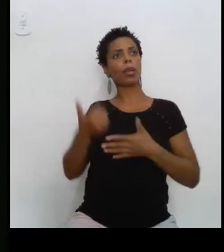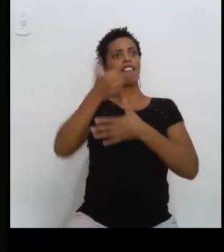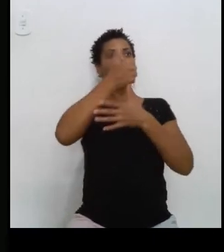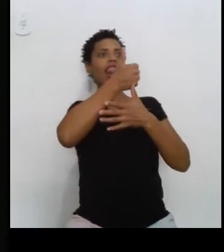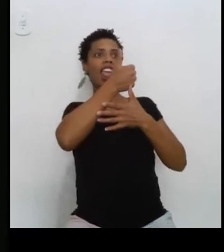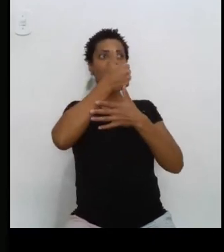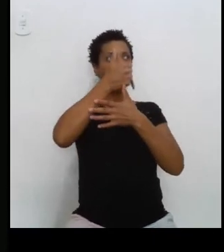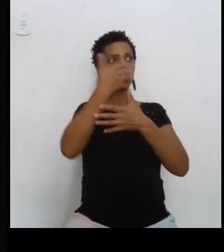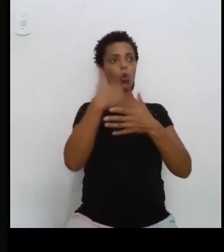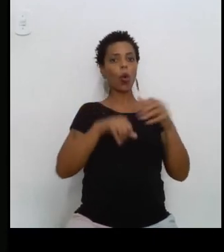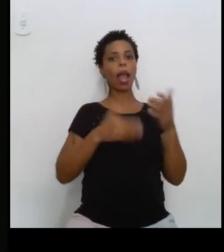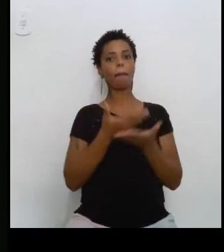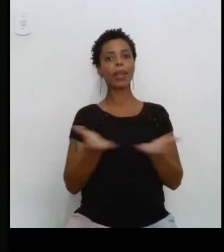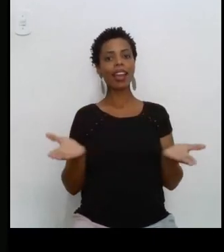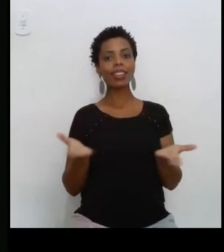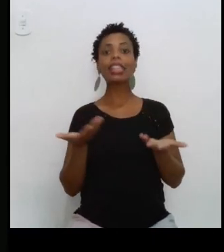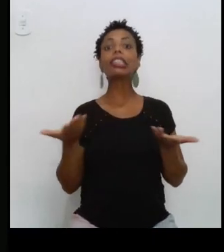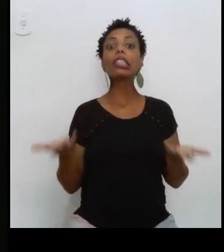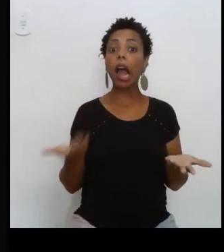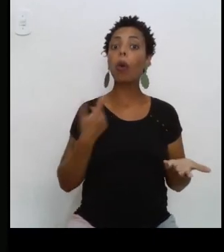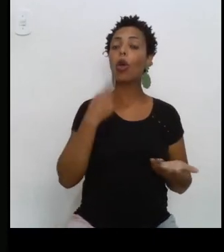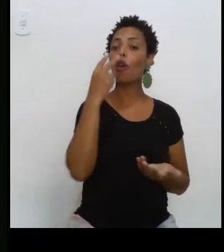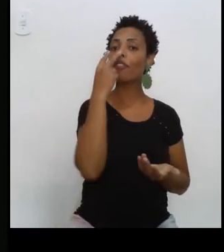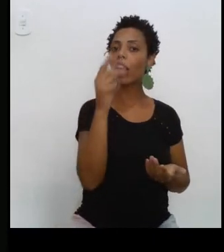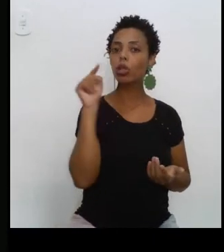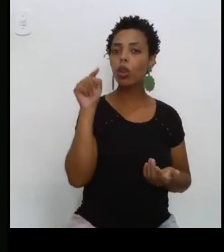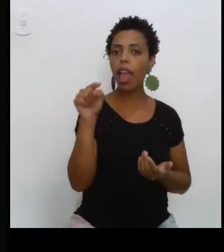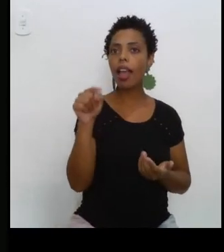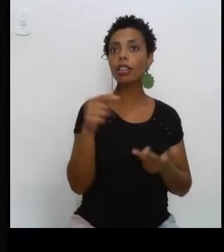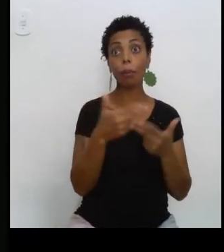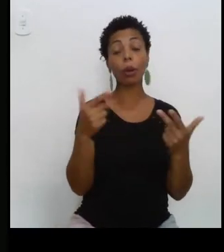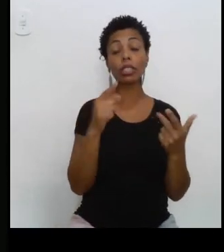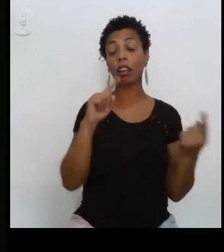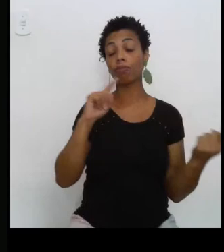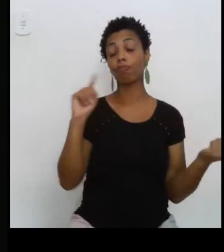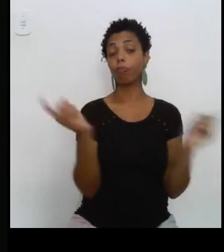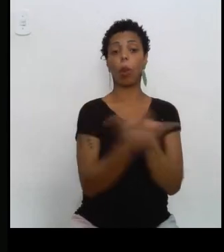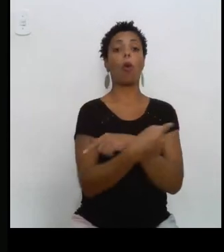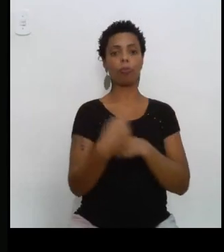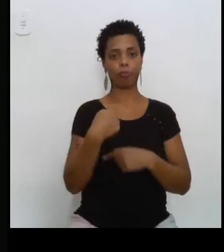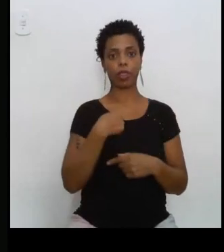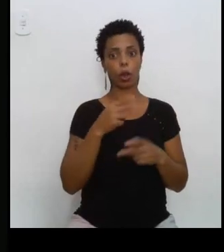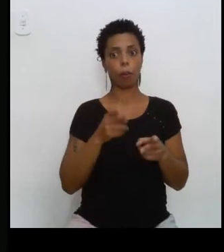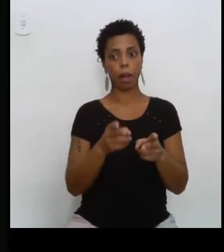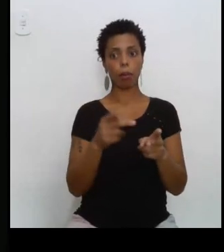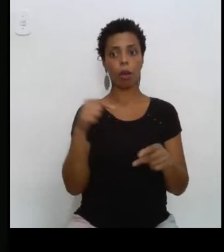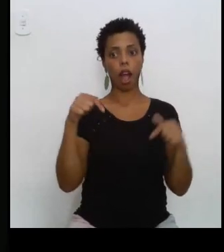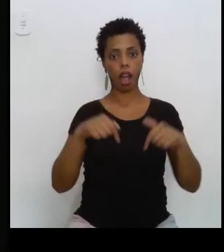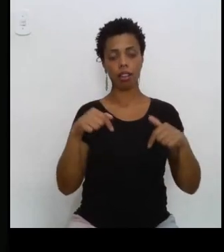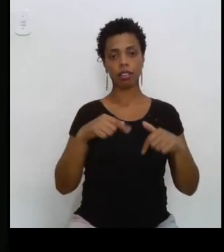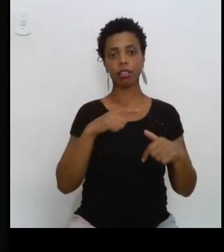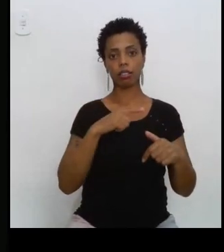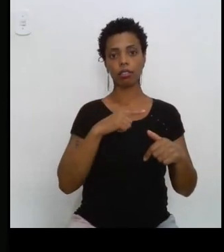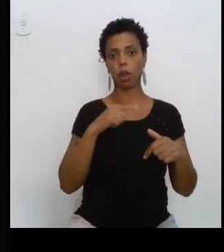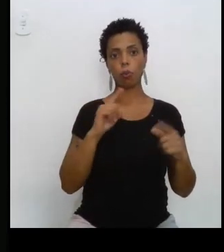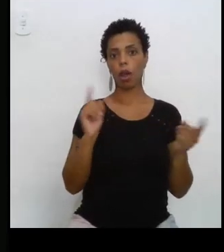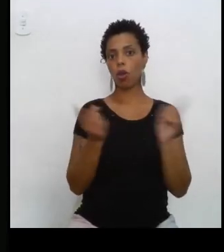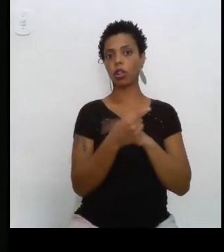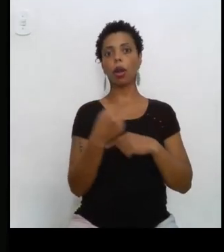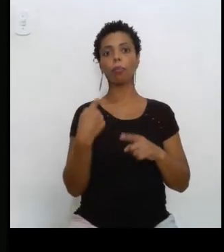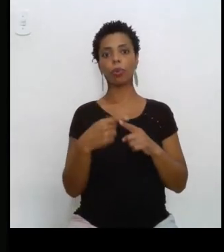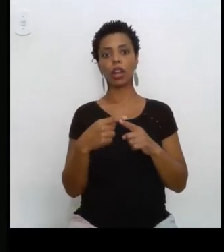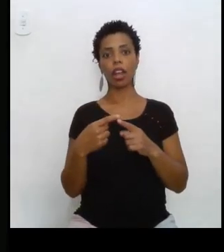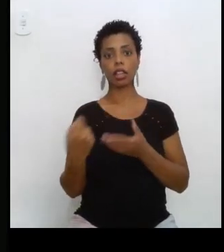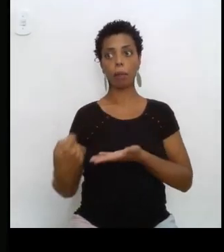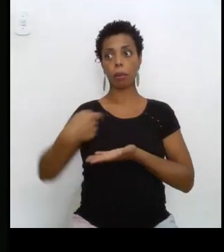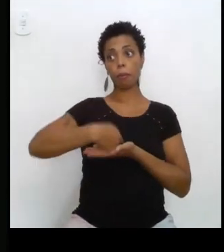vejo isso como uma situação contraditória eu mesmo aqui todo uma situação contraditória estou ganhando um cachê que